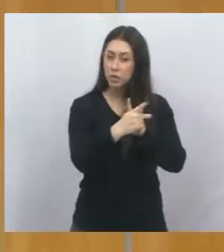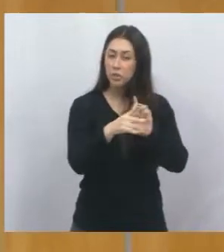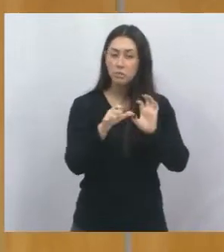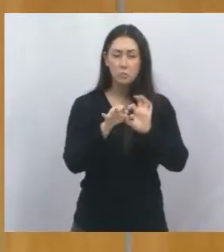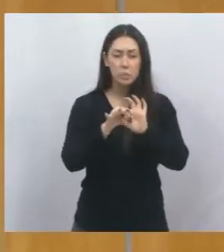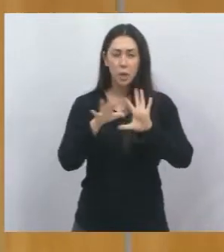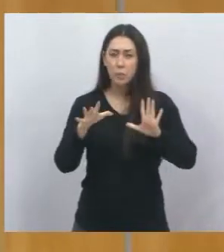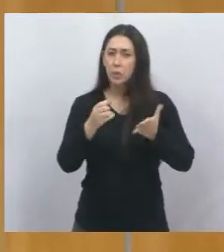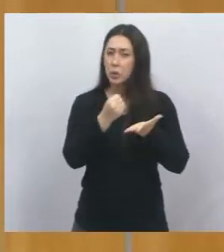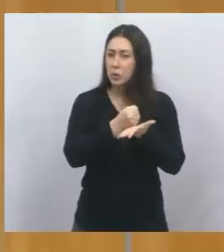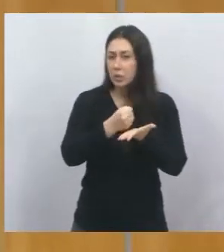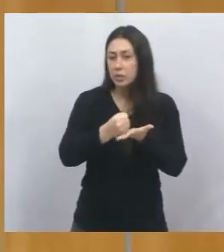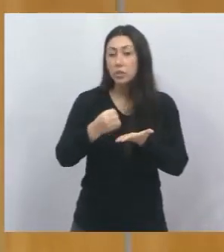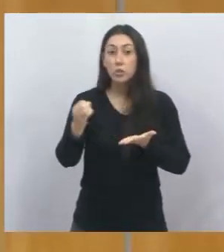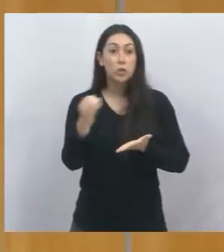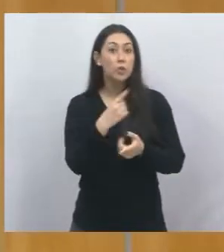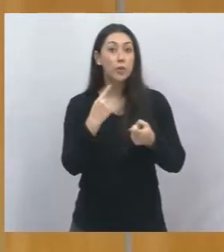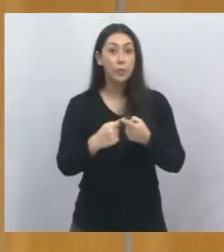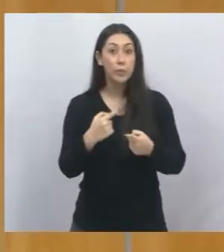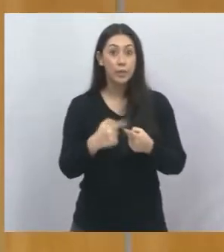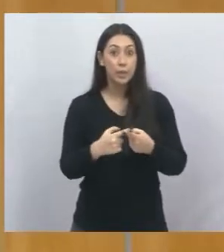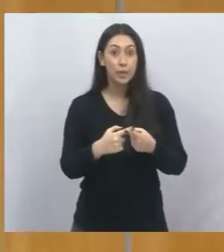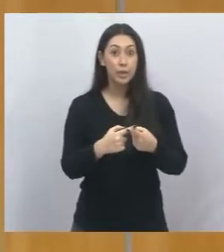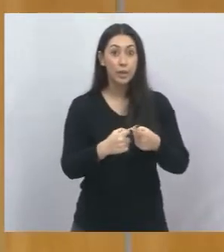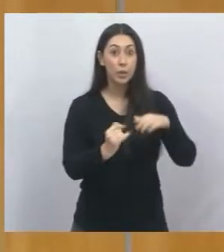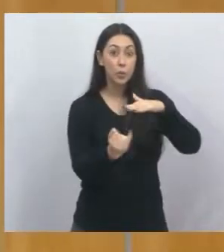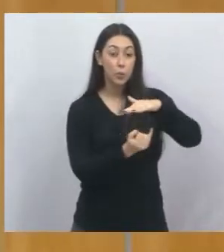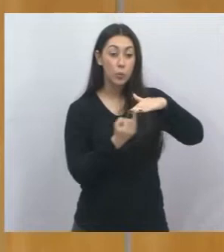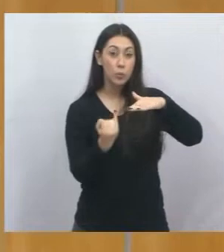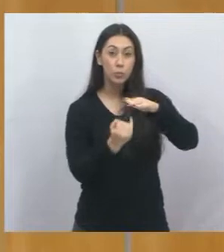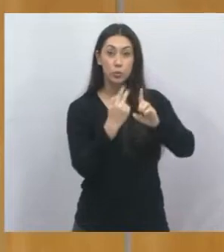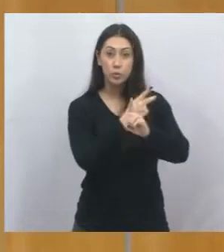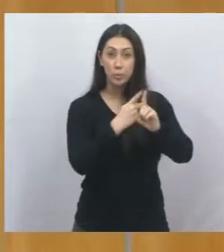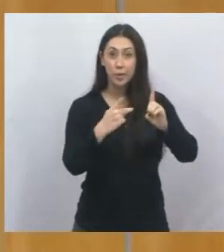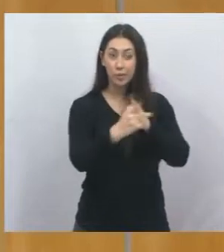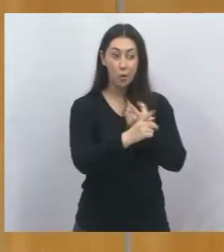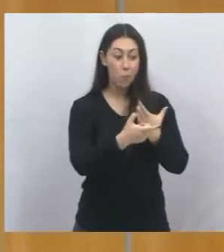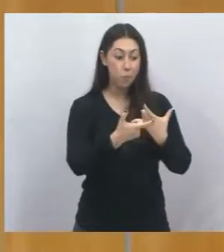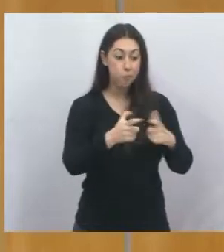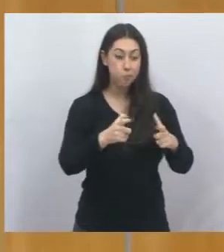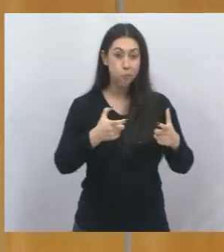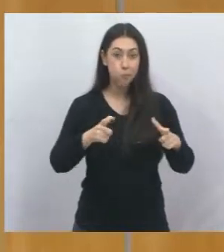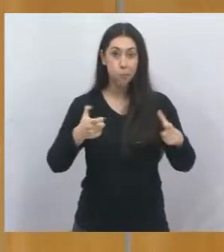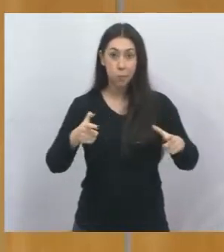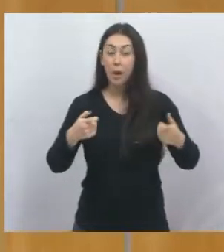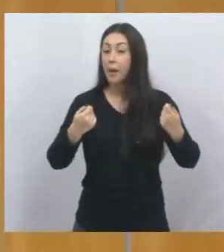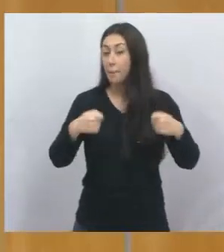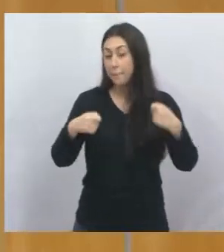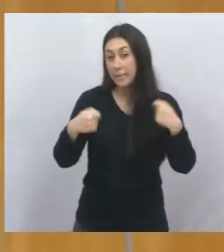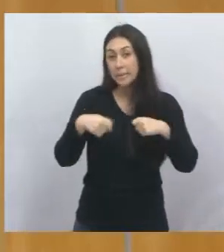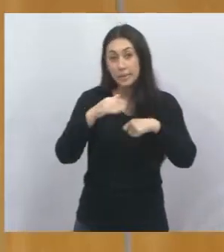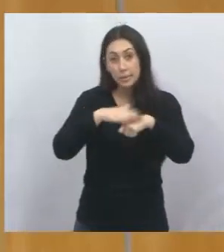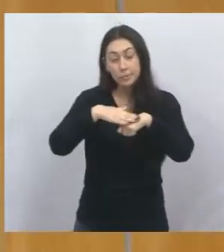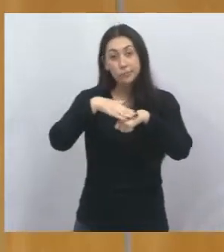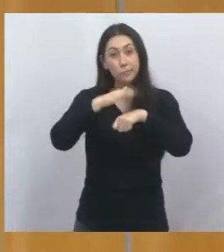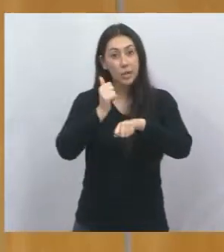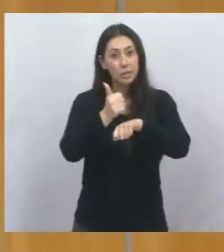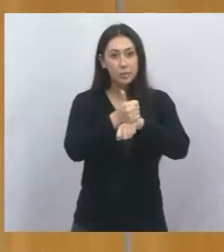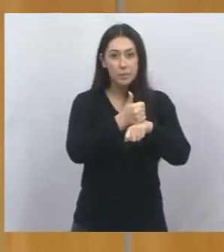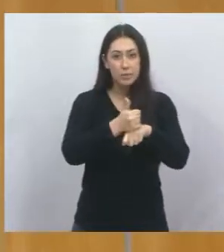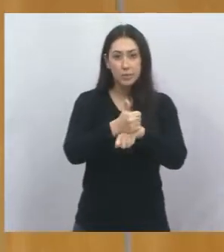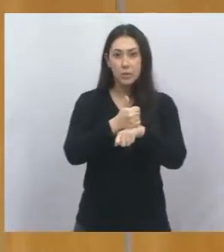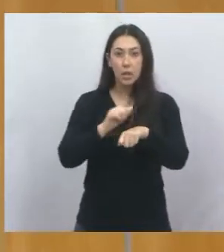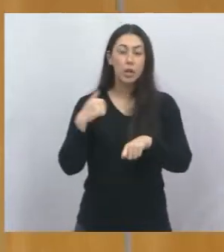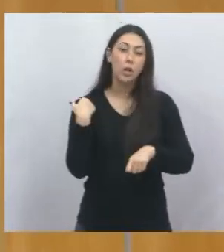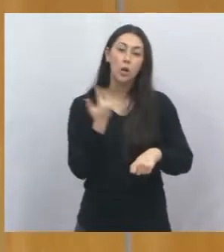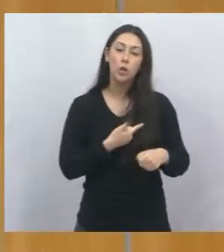contratações, porque o Instituto cresceu e o Instituto necessita de mão de obra qualificada. Nós atendemos